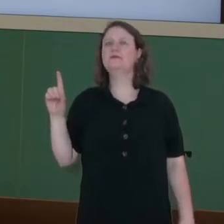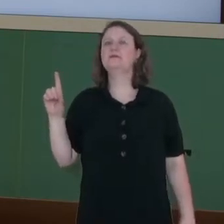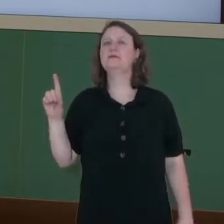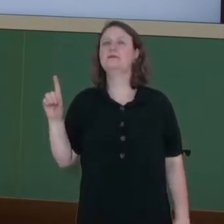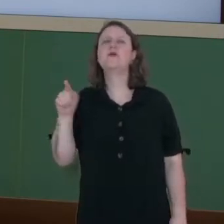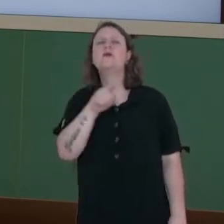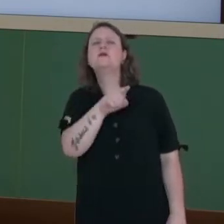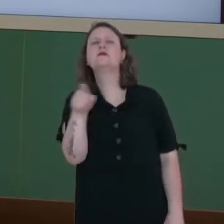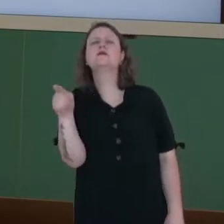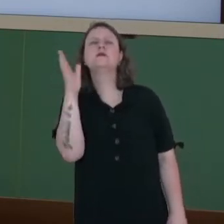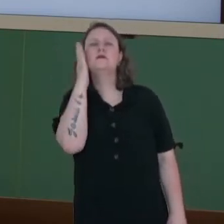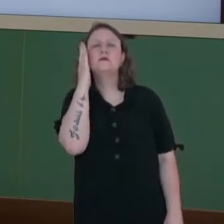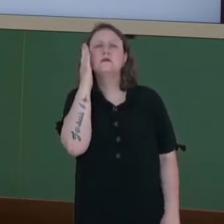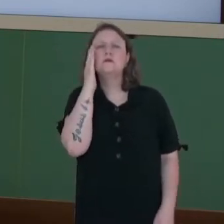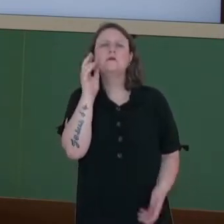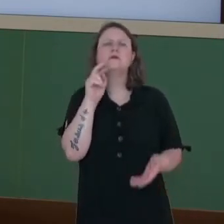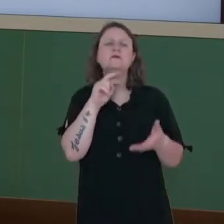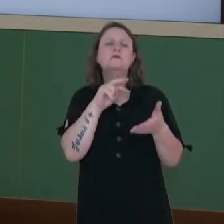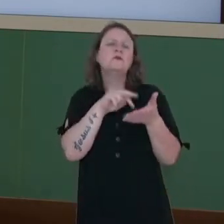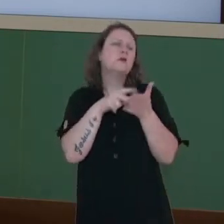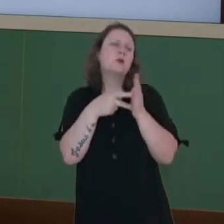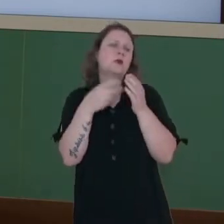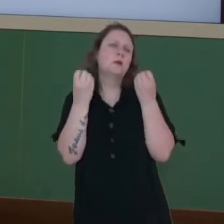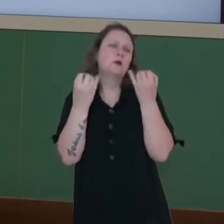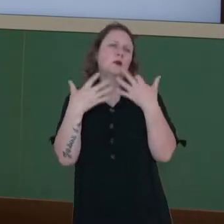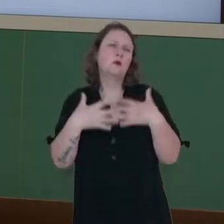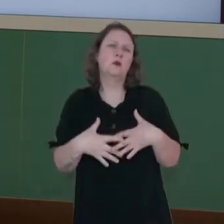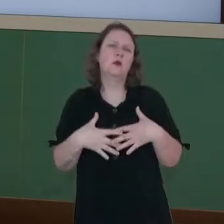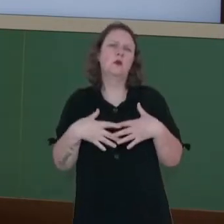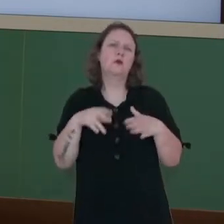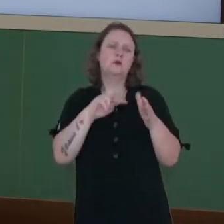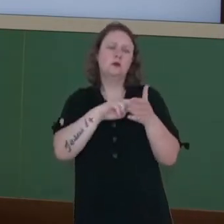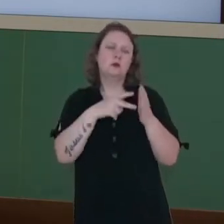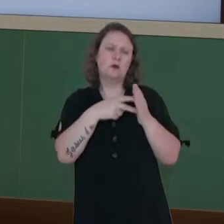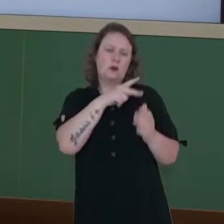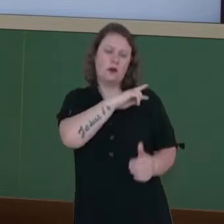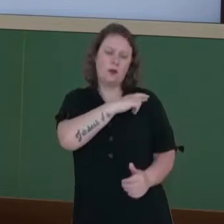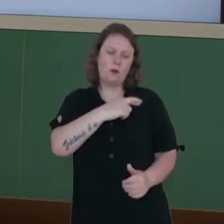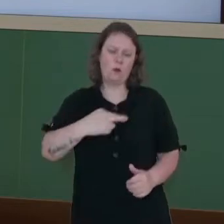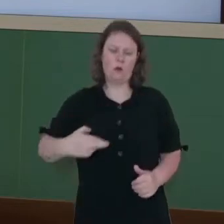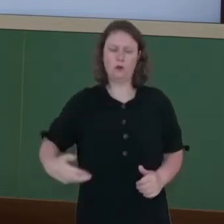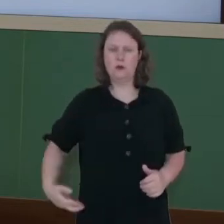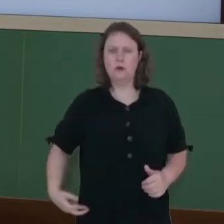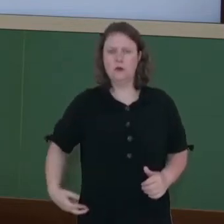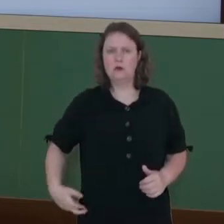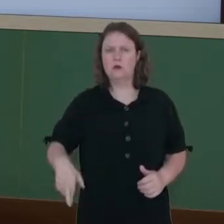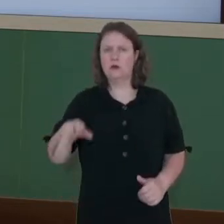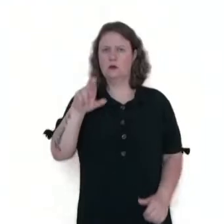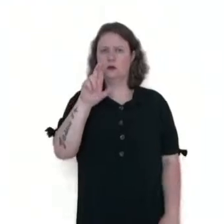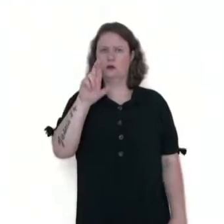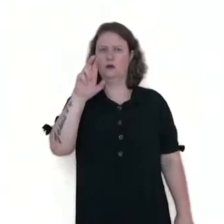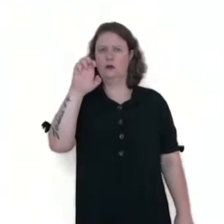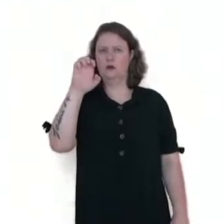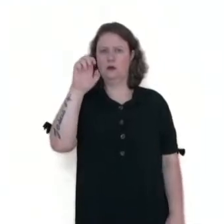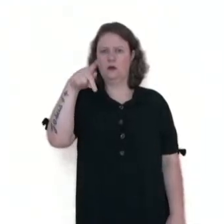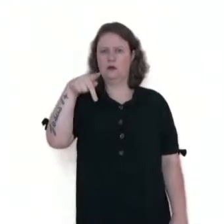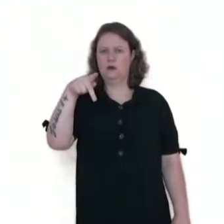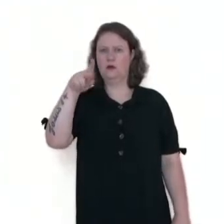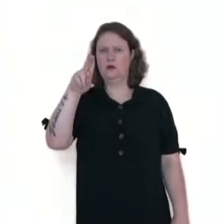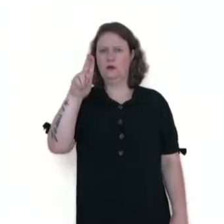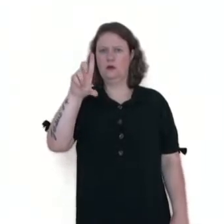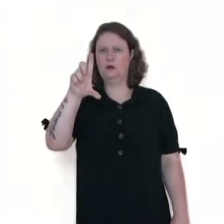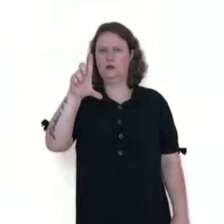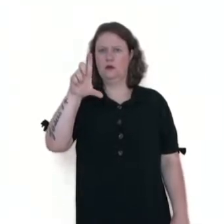você sabe definir o que é uma república? As ideias republicanas estiveram presentes no